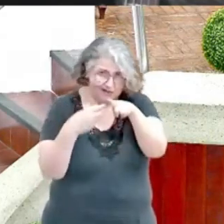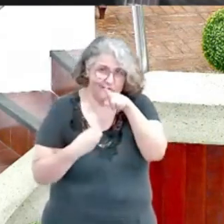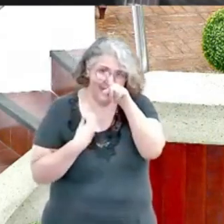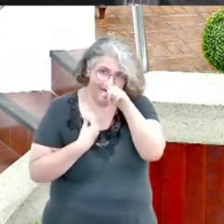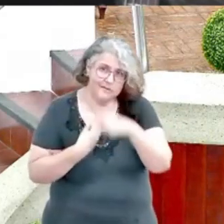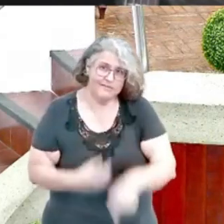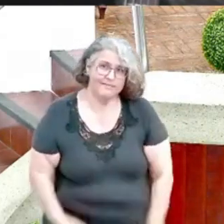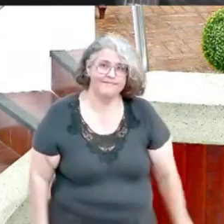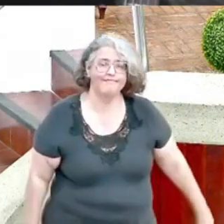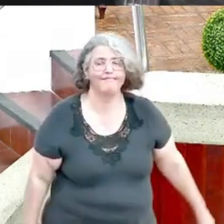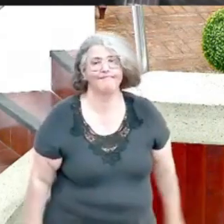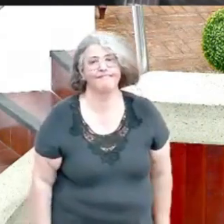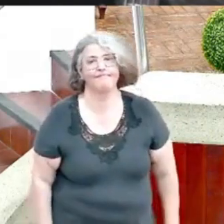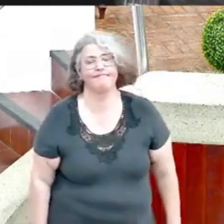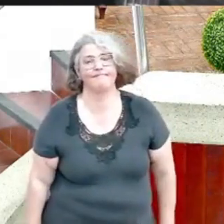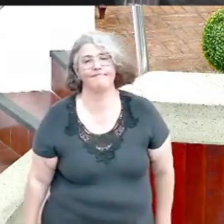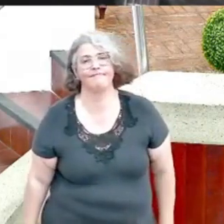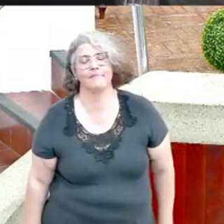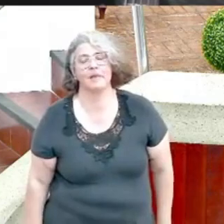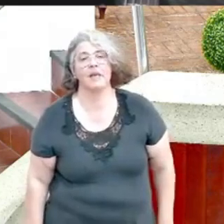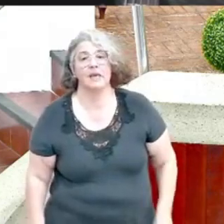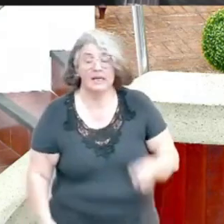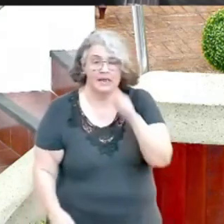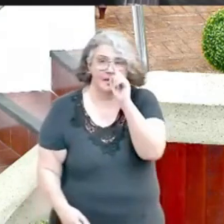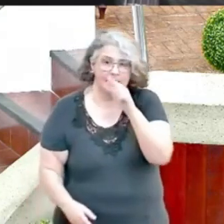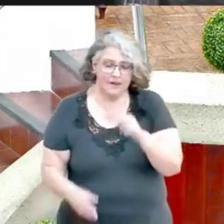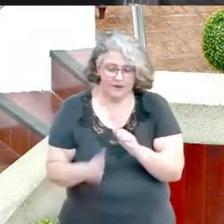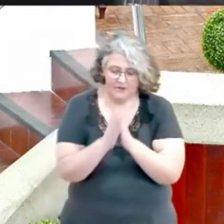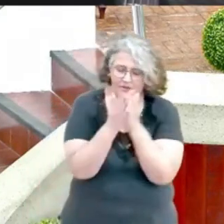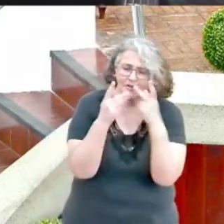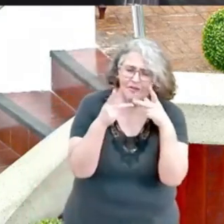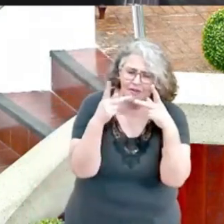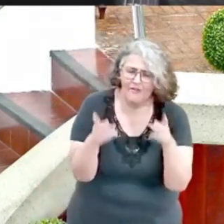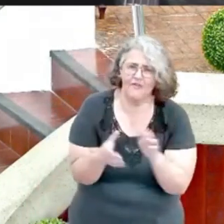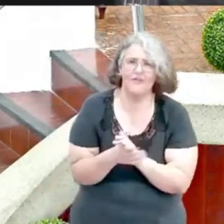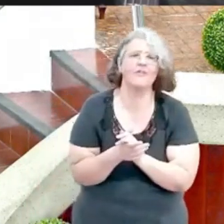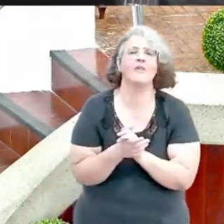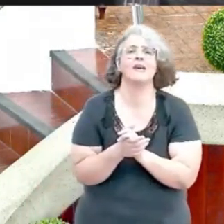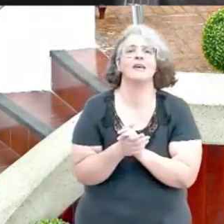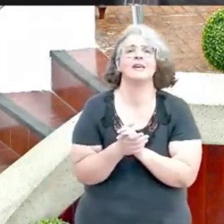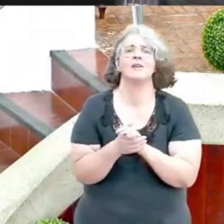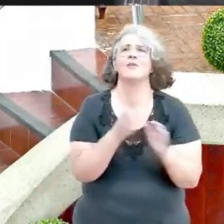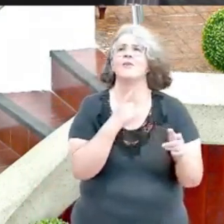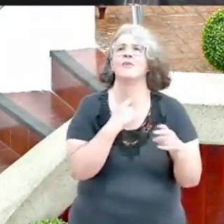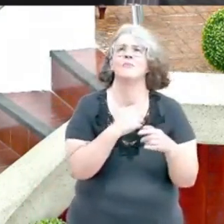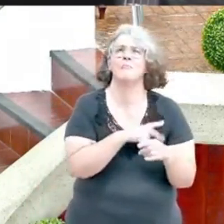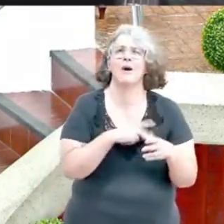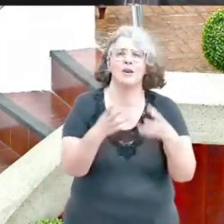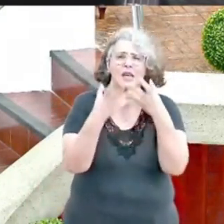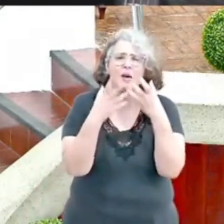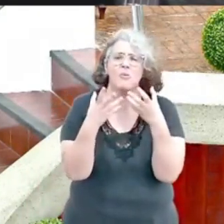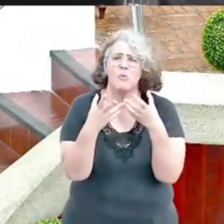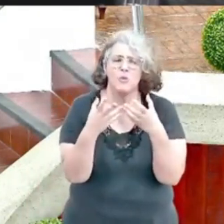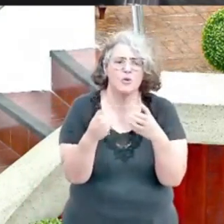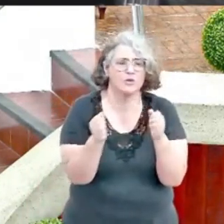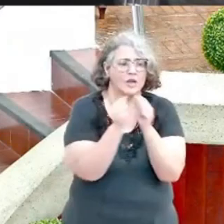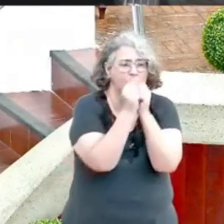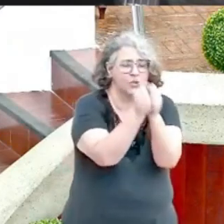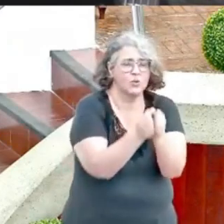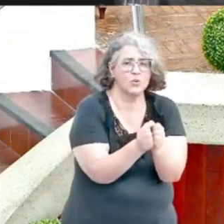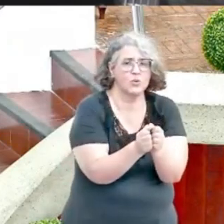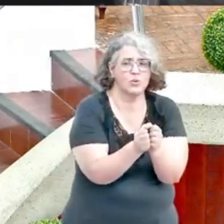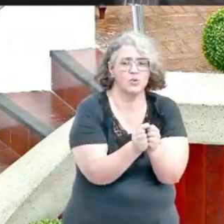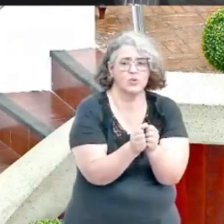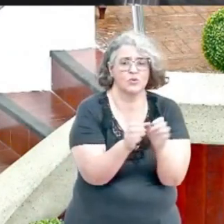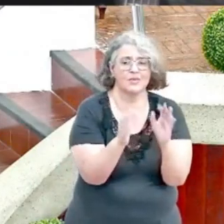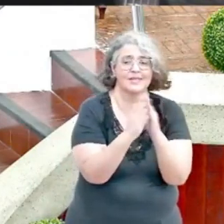Essa conclusão deriva diretamente do texto. Veja que Paulo estava muito desejoso de estar com a igreja. Paulo queria a comunhão dos